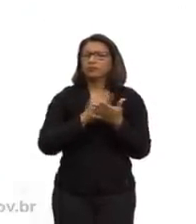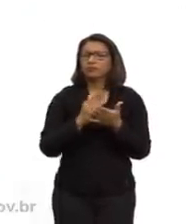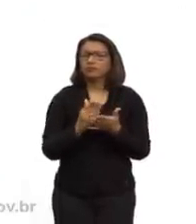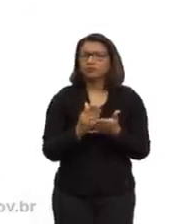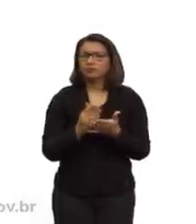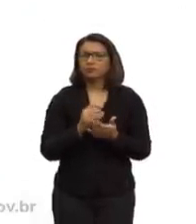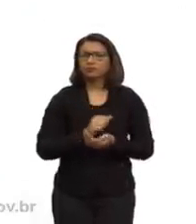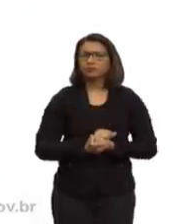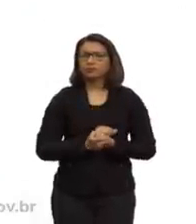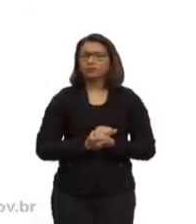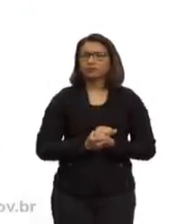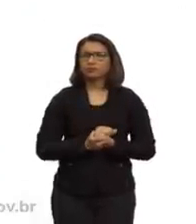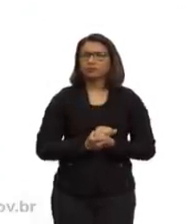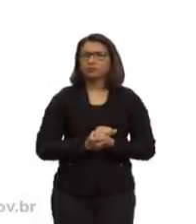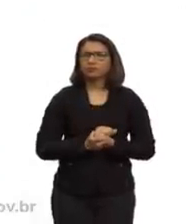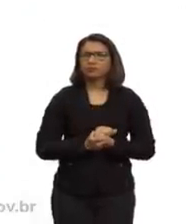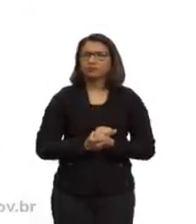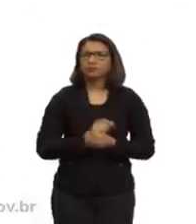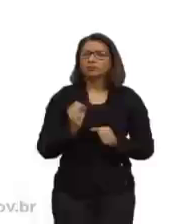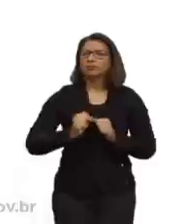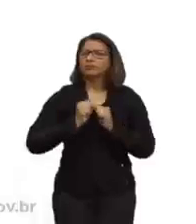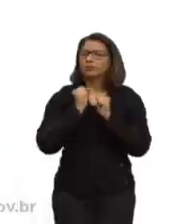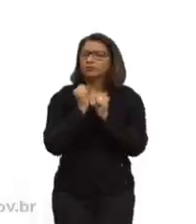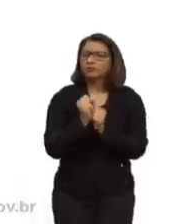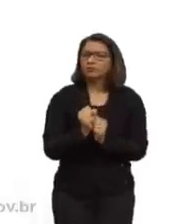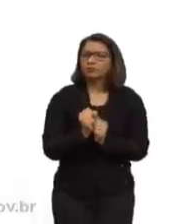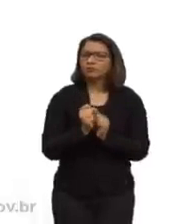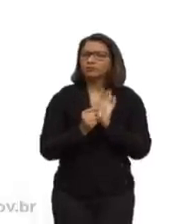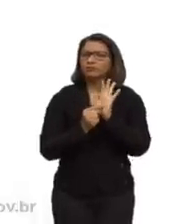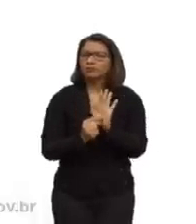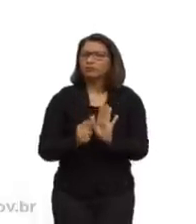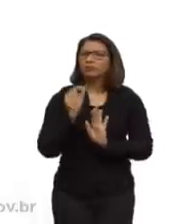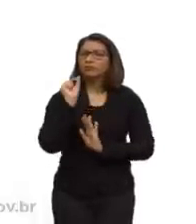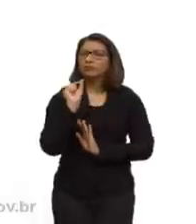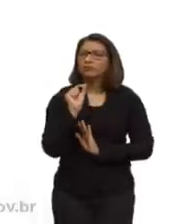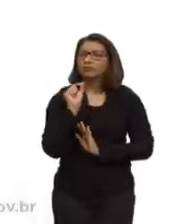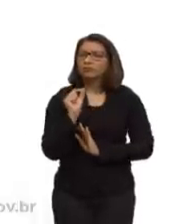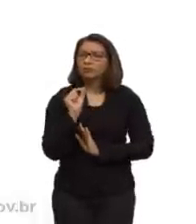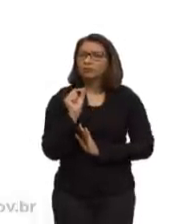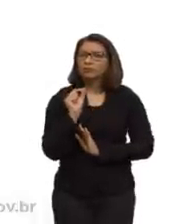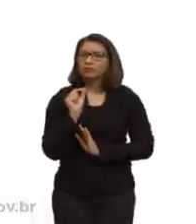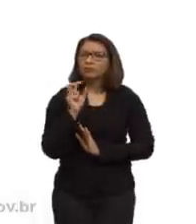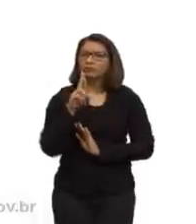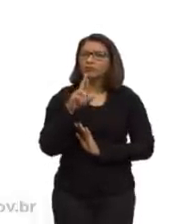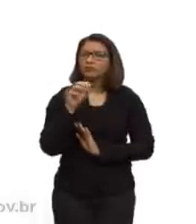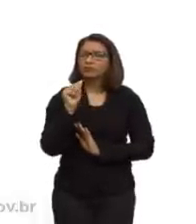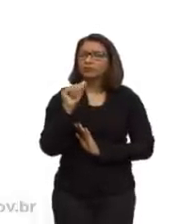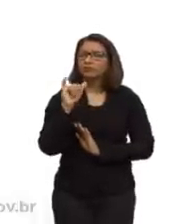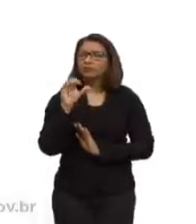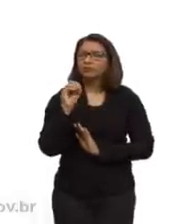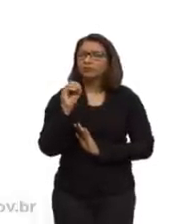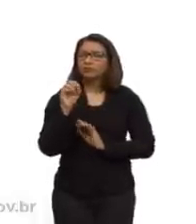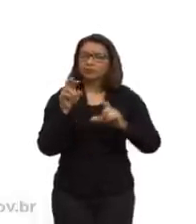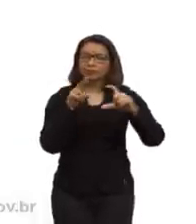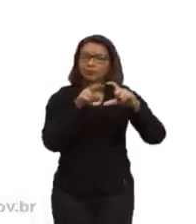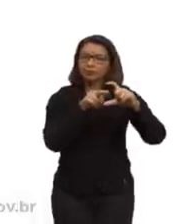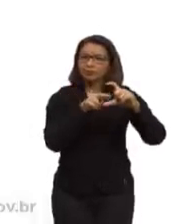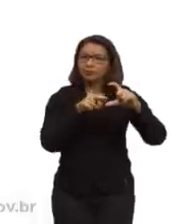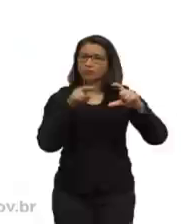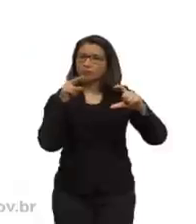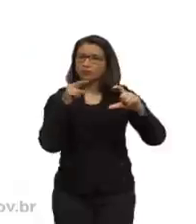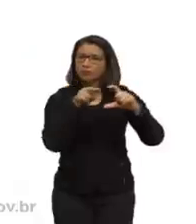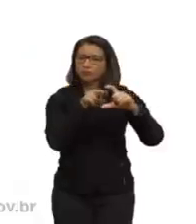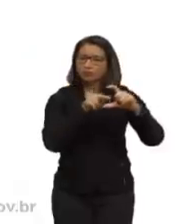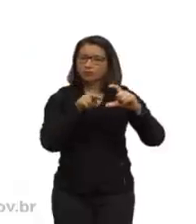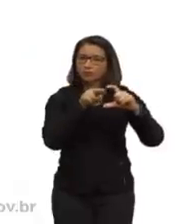aqui. Ó, eu posso afirmar que o raio... Quem é raio? Raio é